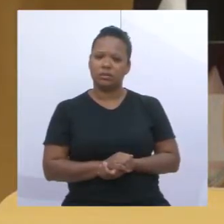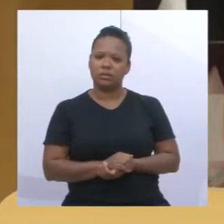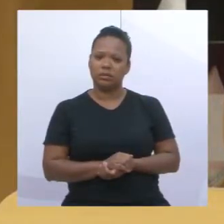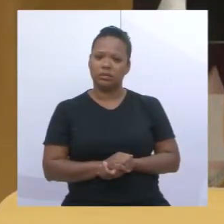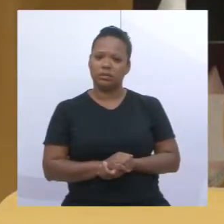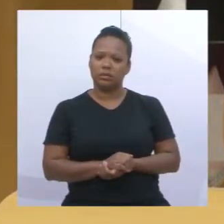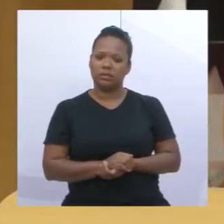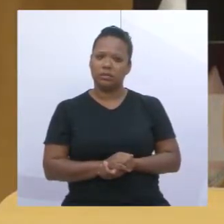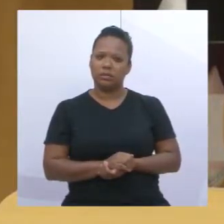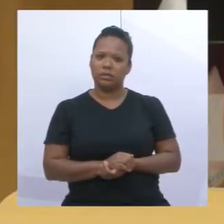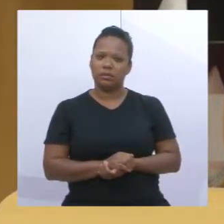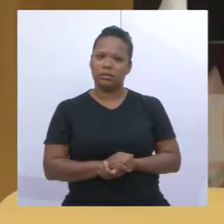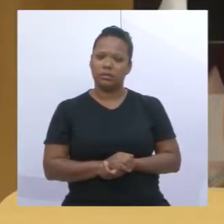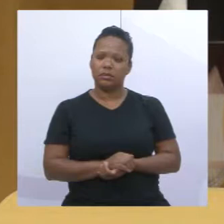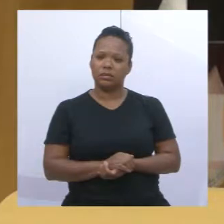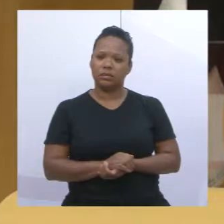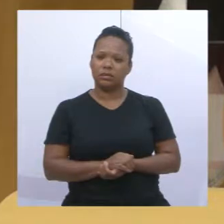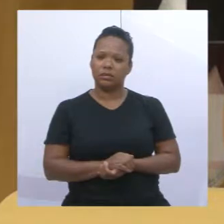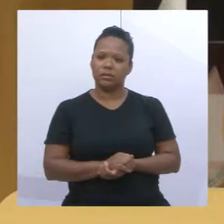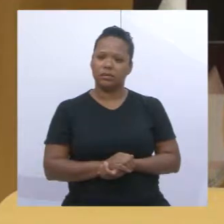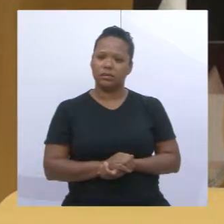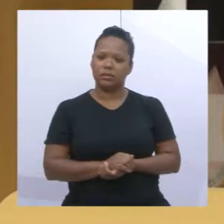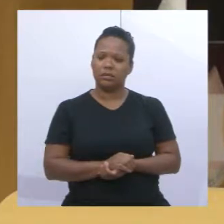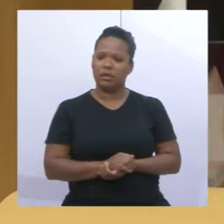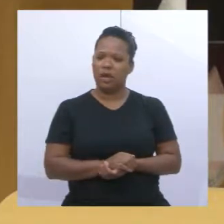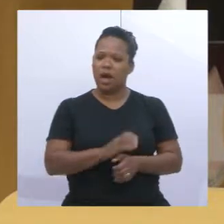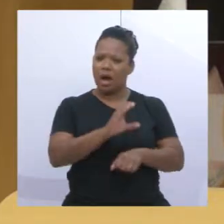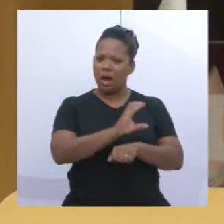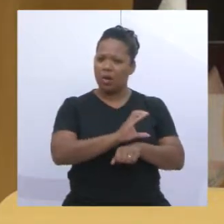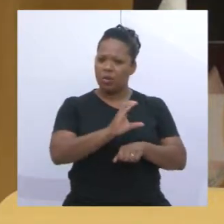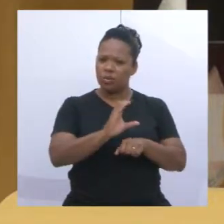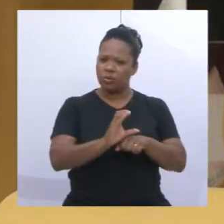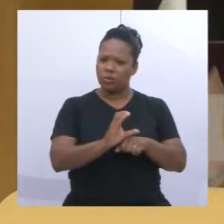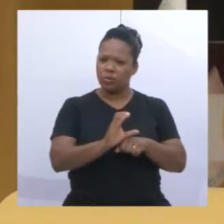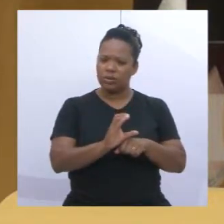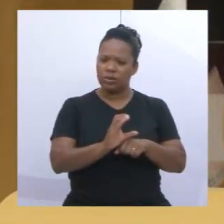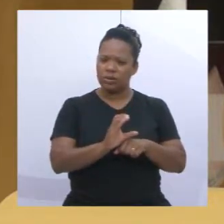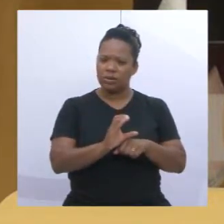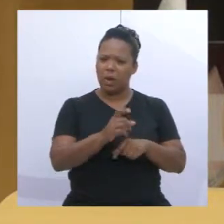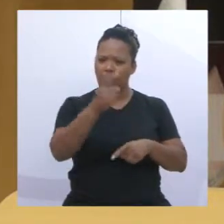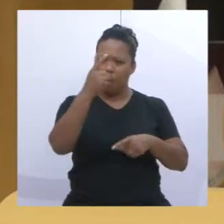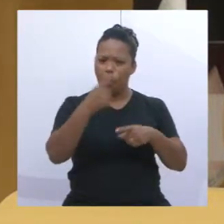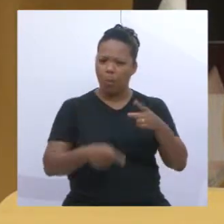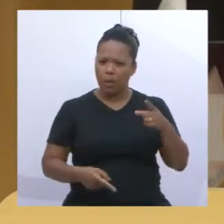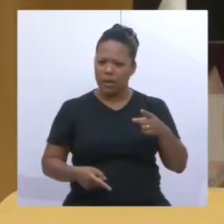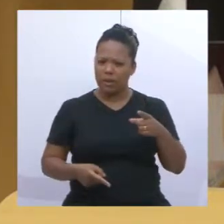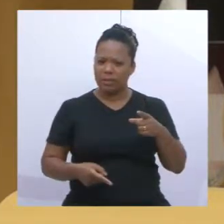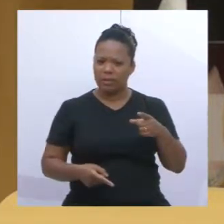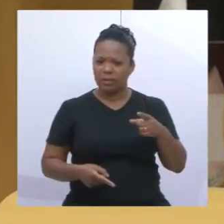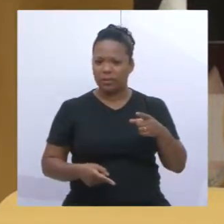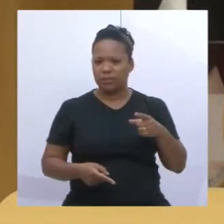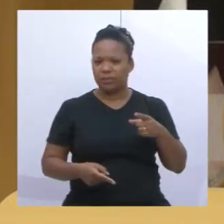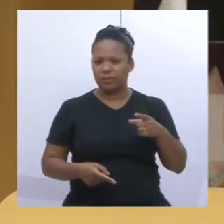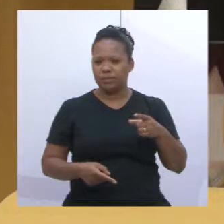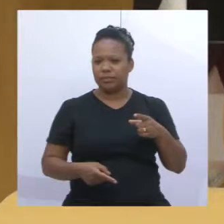é verdade que a Constituição proíbe o município de fazer programas